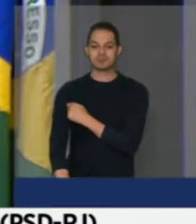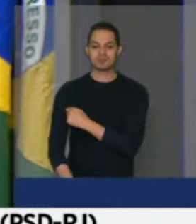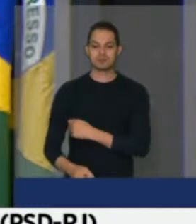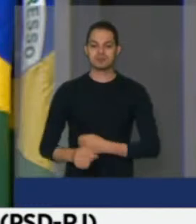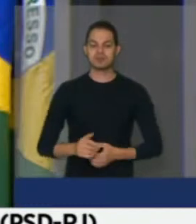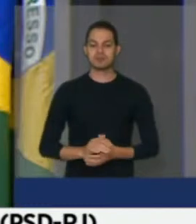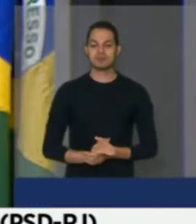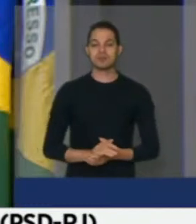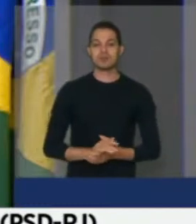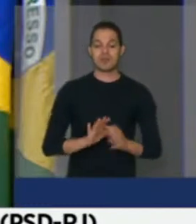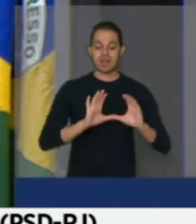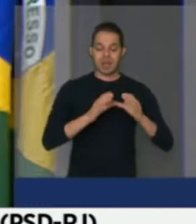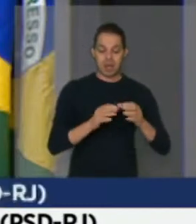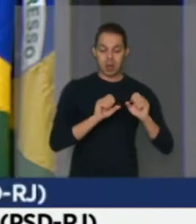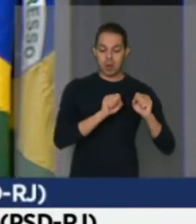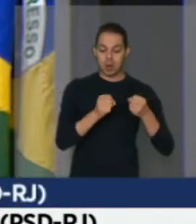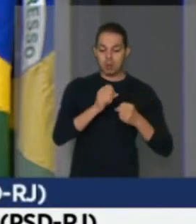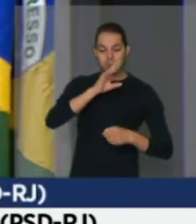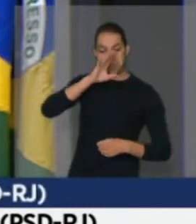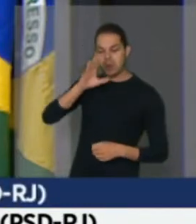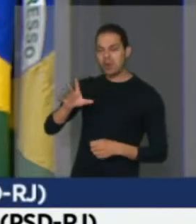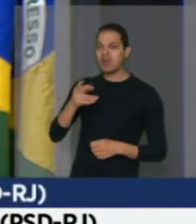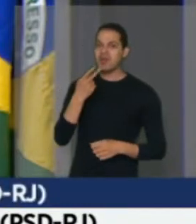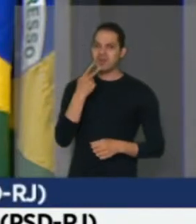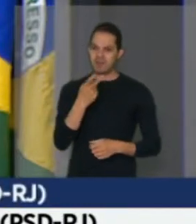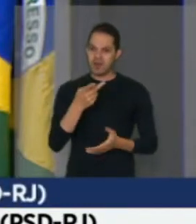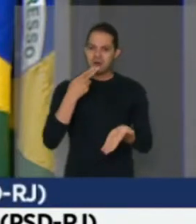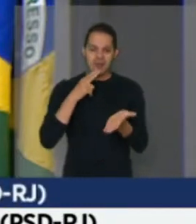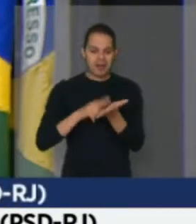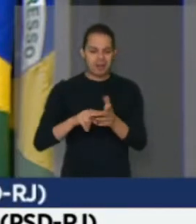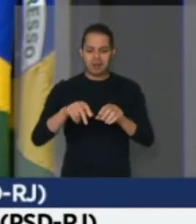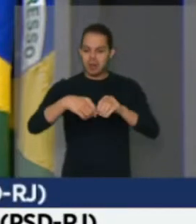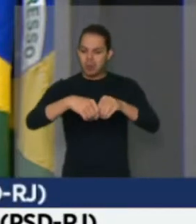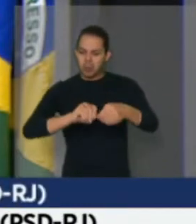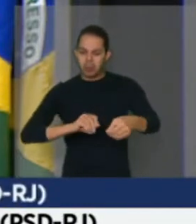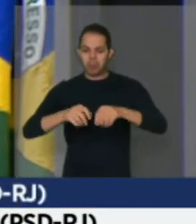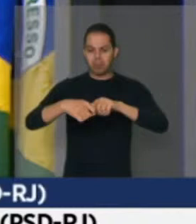A acusação diz que a carta foi destruída e por isso que ela não existe.